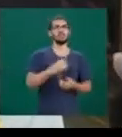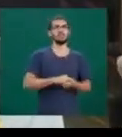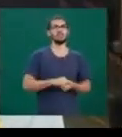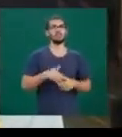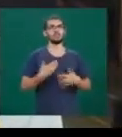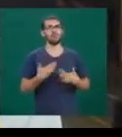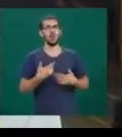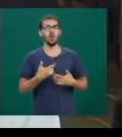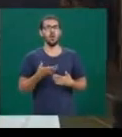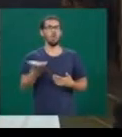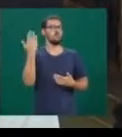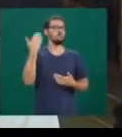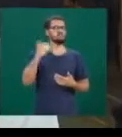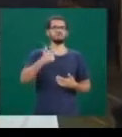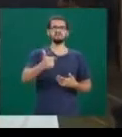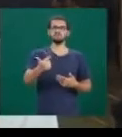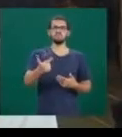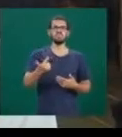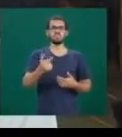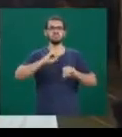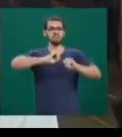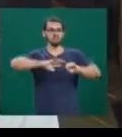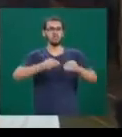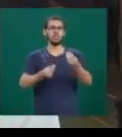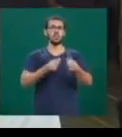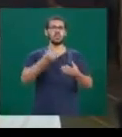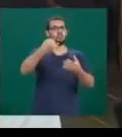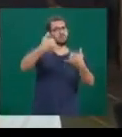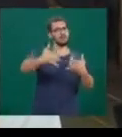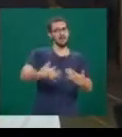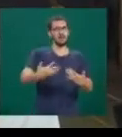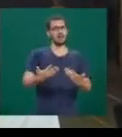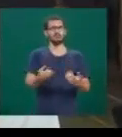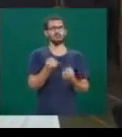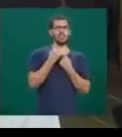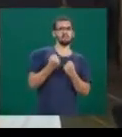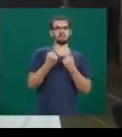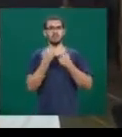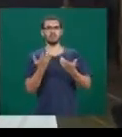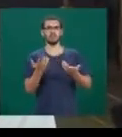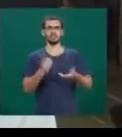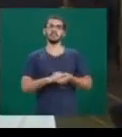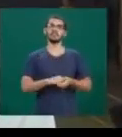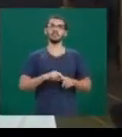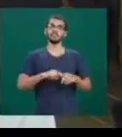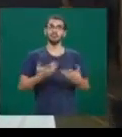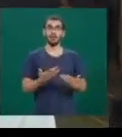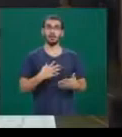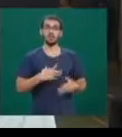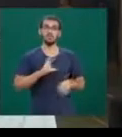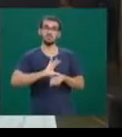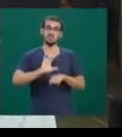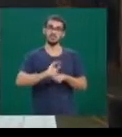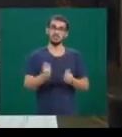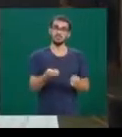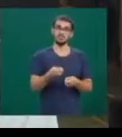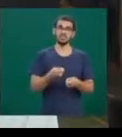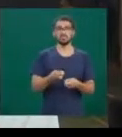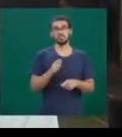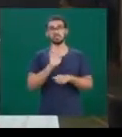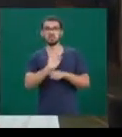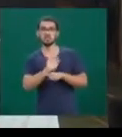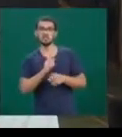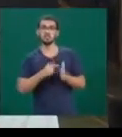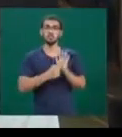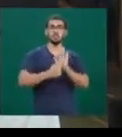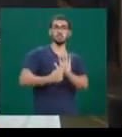um treinamento específico para goleiros do futsal, né? Então esse curso também vem suprir essa necessidade, mostrar aos